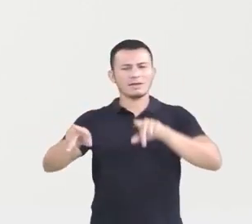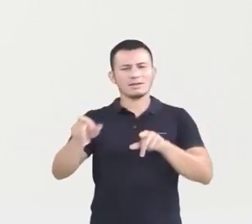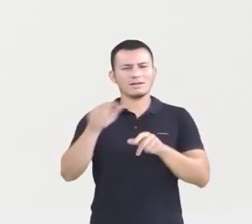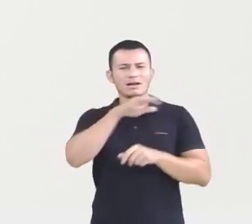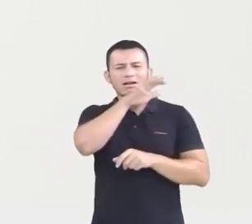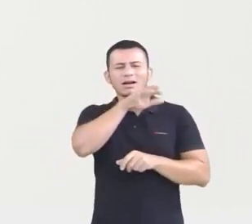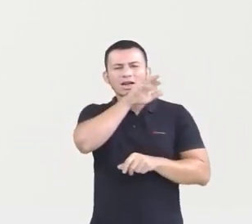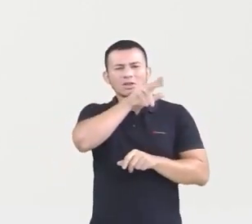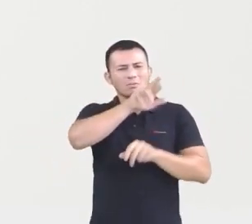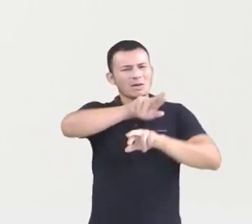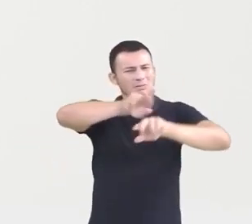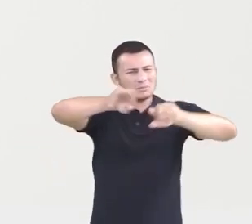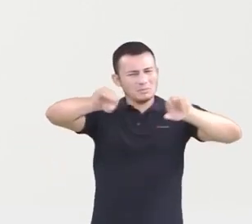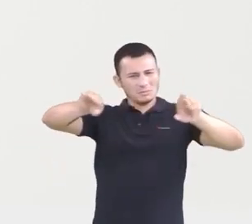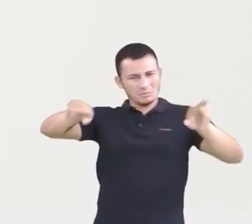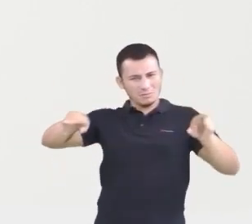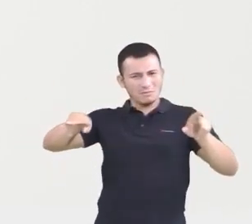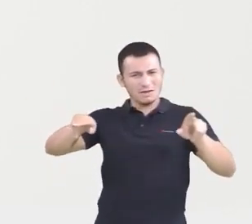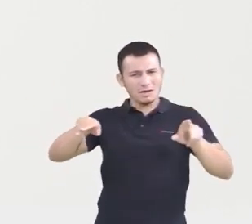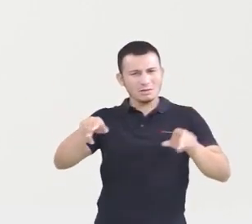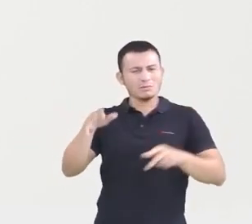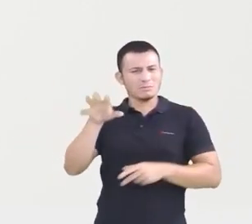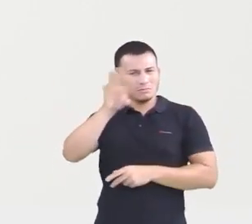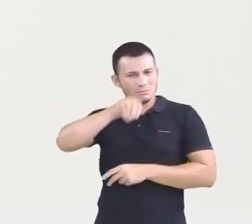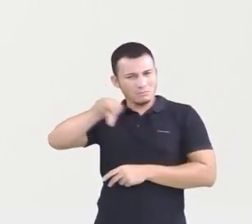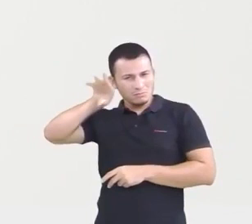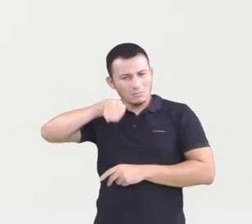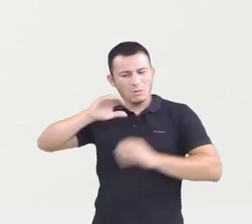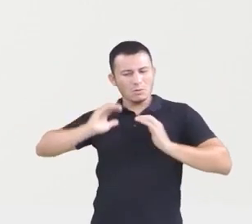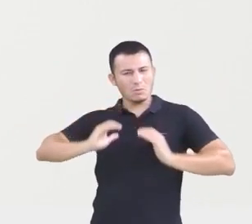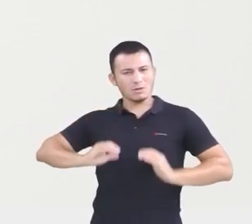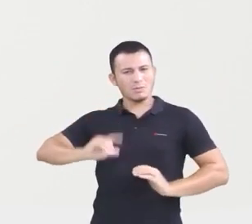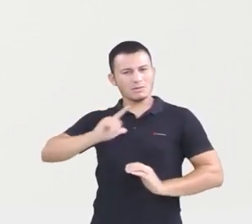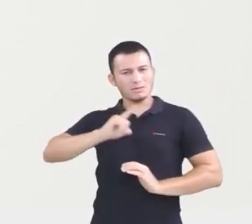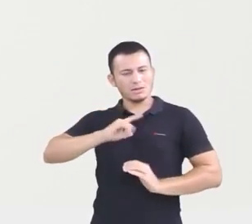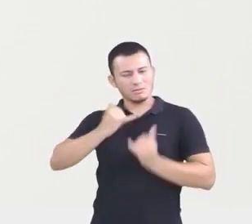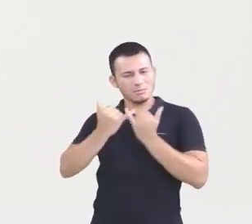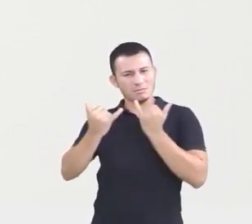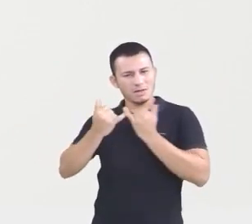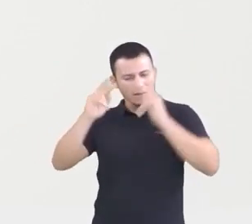que falam e comportam-se como seres humanos.